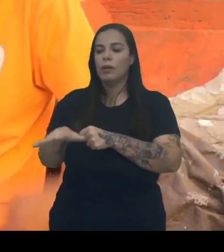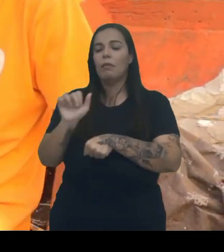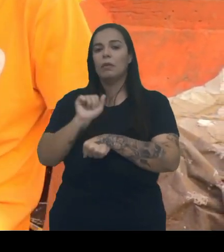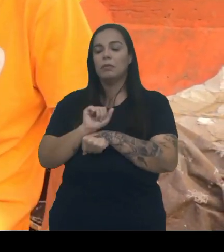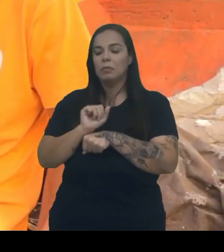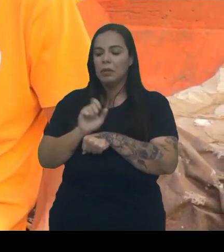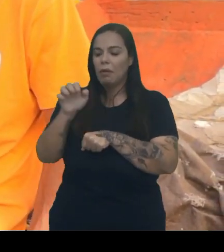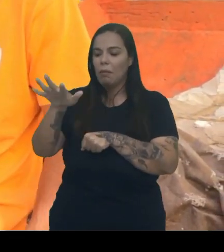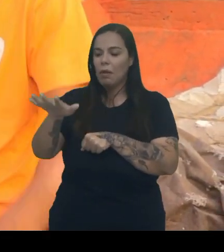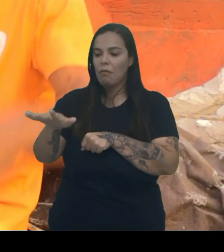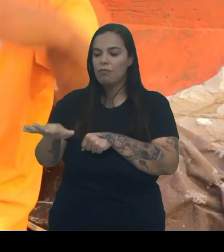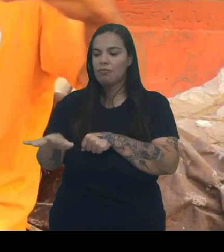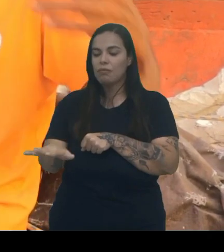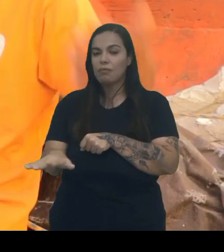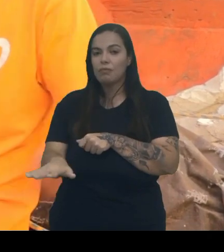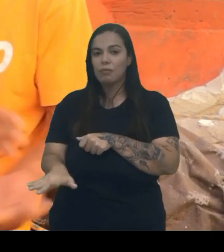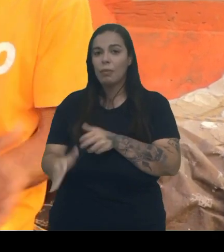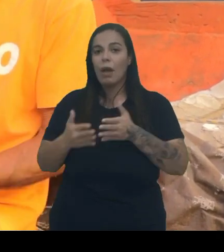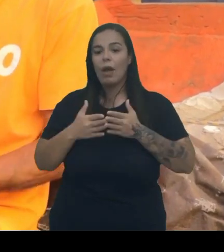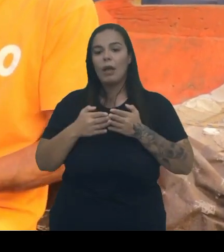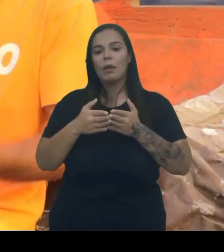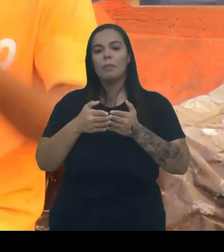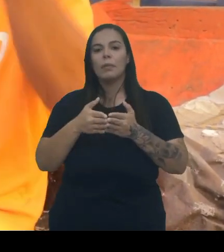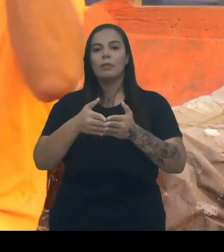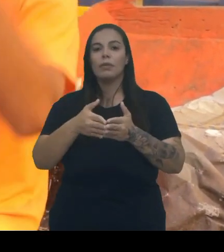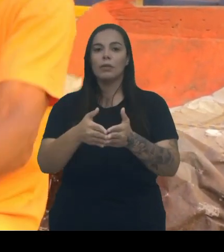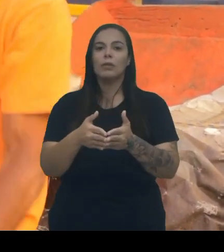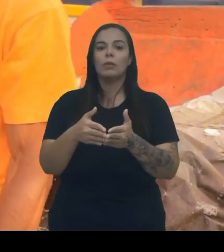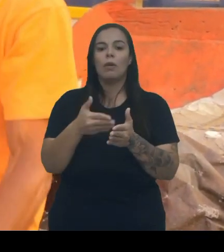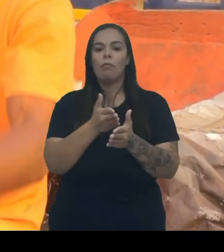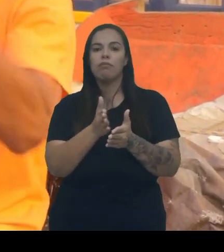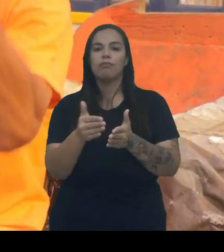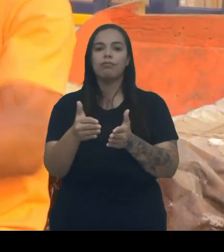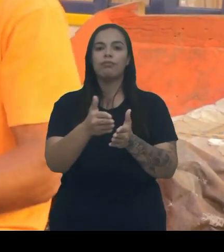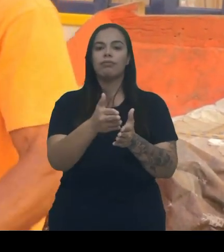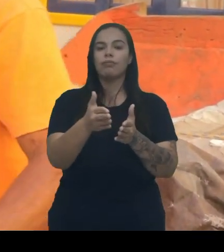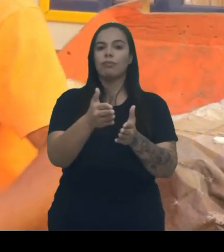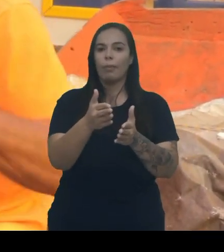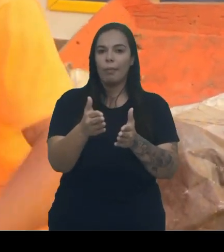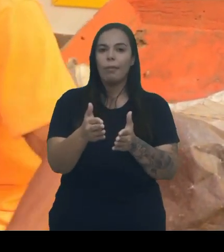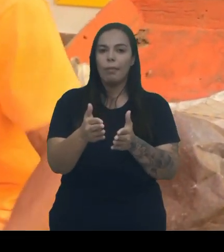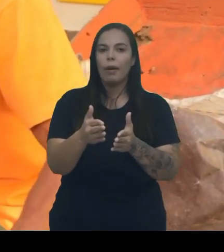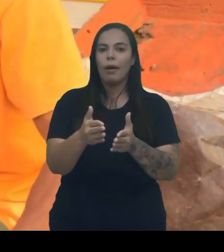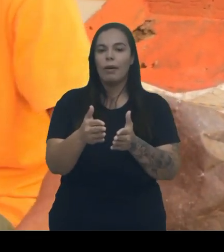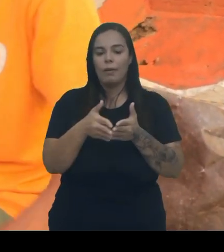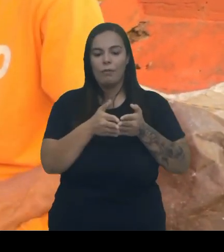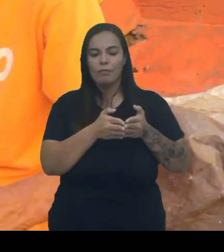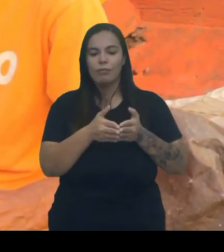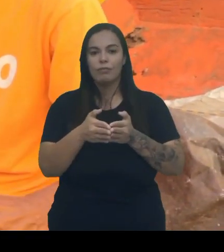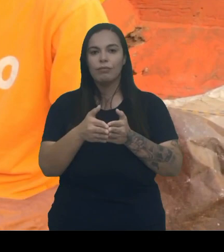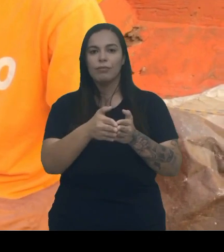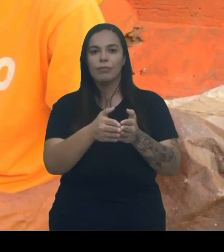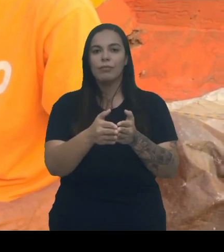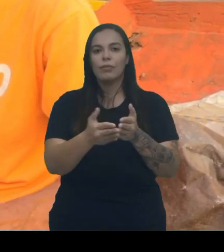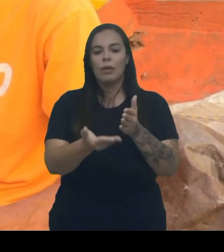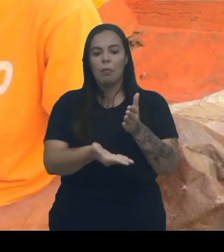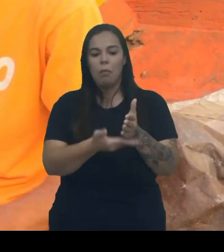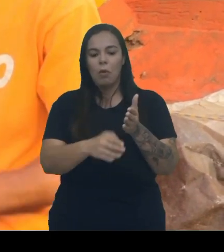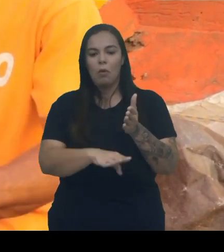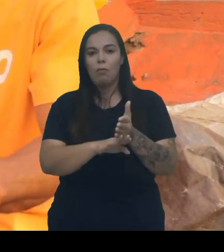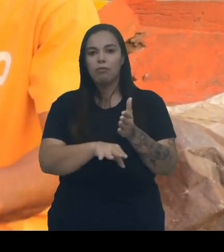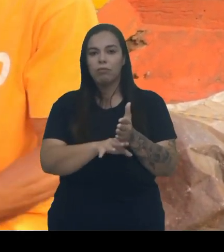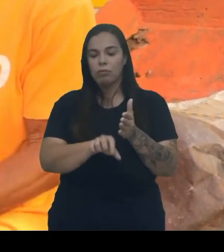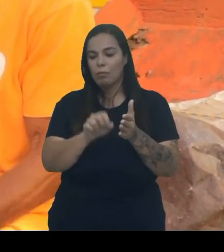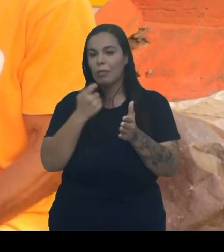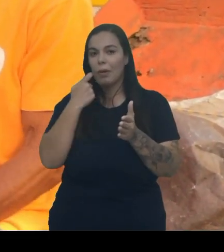rede se afilar direitinho, aí a embarcação entrava por dentro e ia batendo. Agarrava no remo, ia batendo no bordo, vazava no fundo da canoa